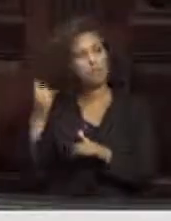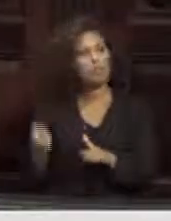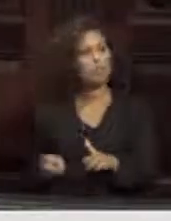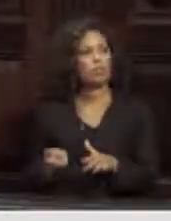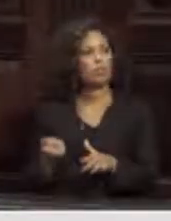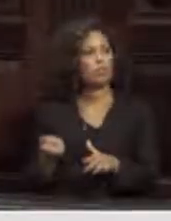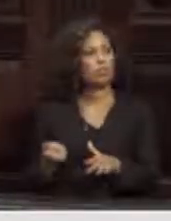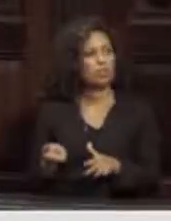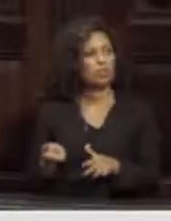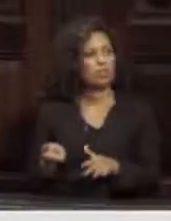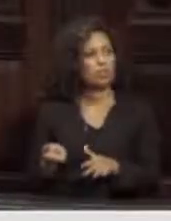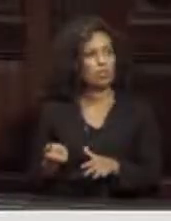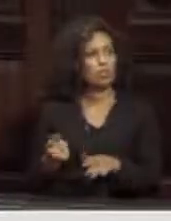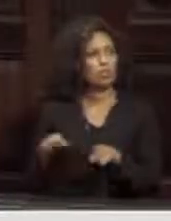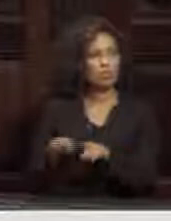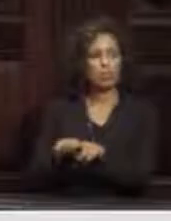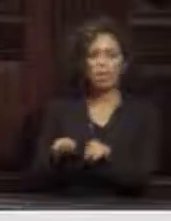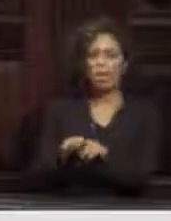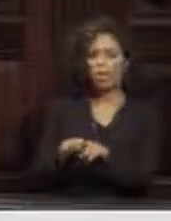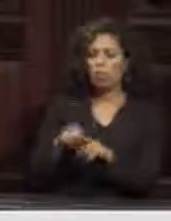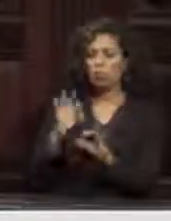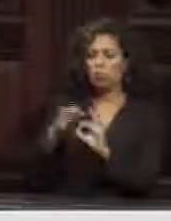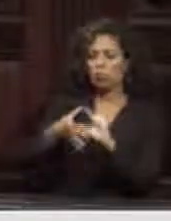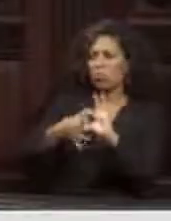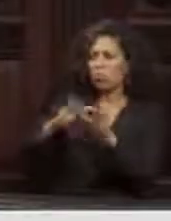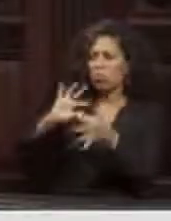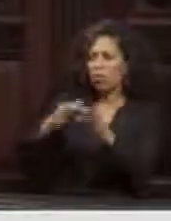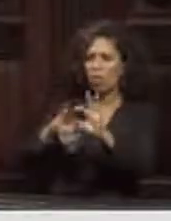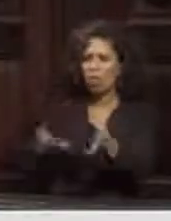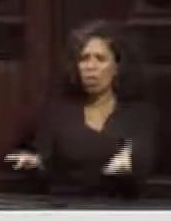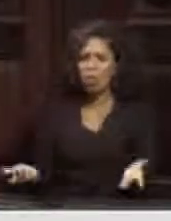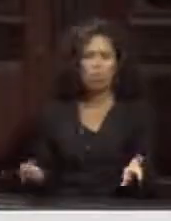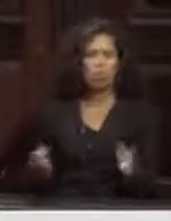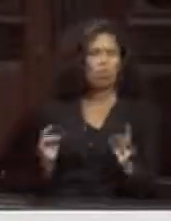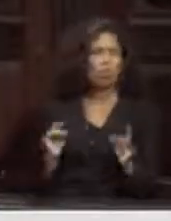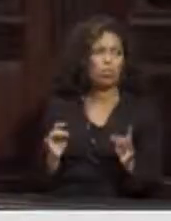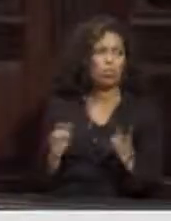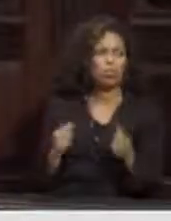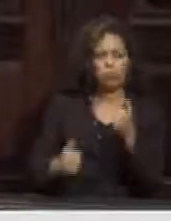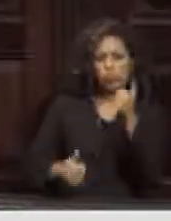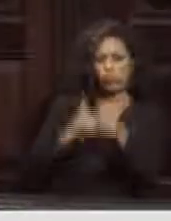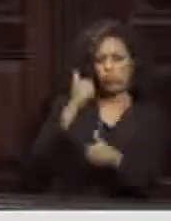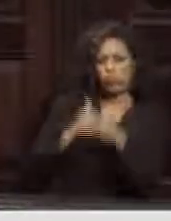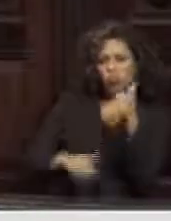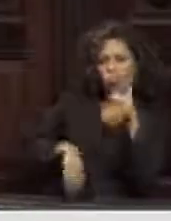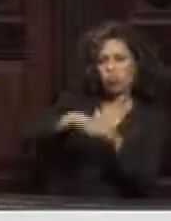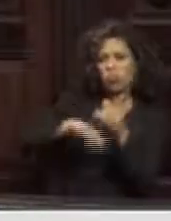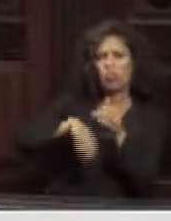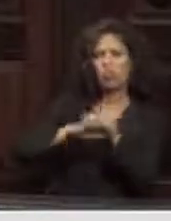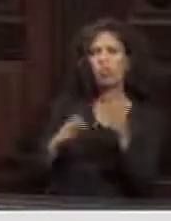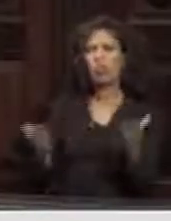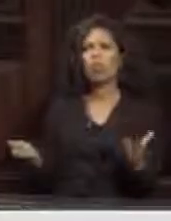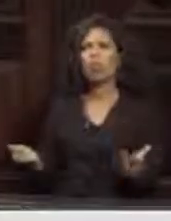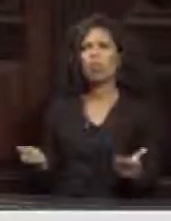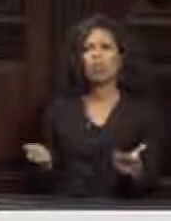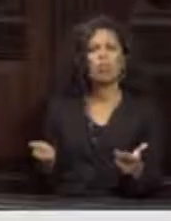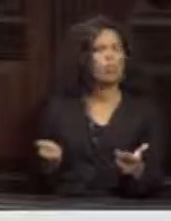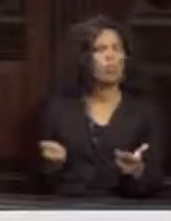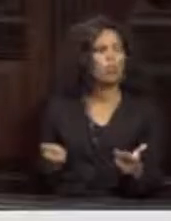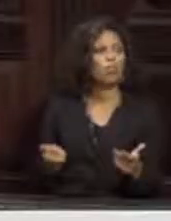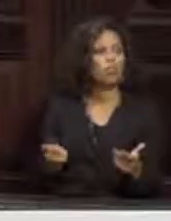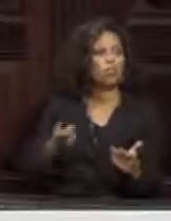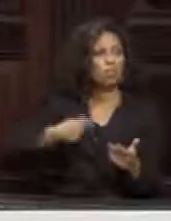ainda oriundas da Copa do Mundo, das Olimpíadas, que mereciam, inclusive, ser auditadas e ser um